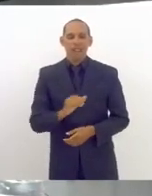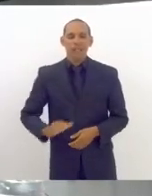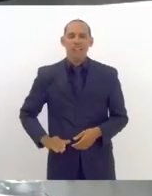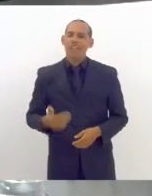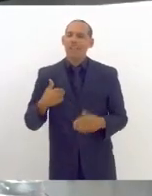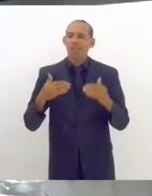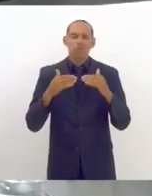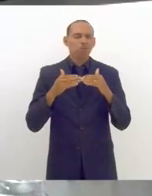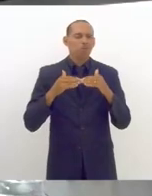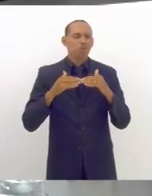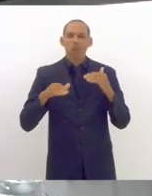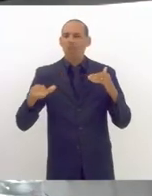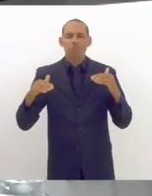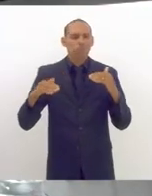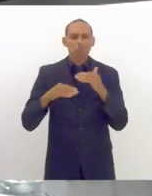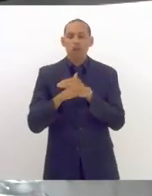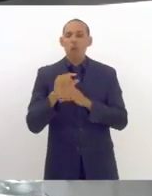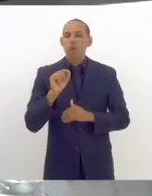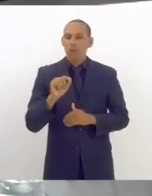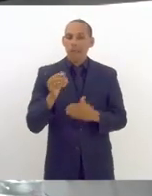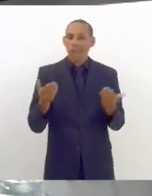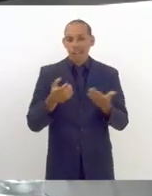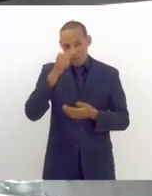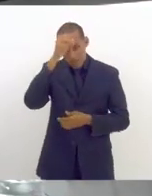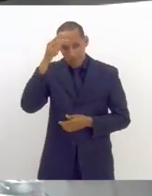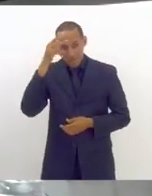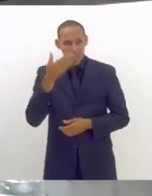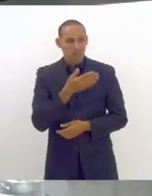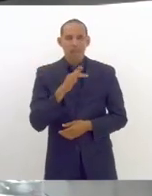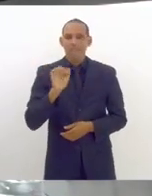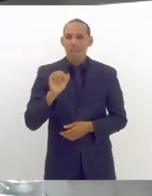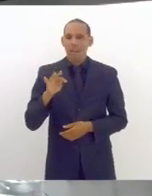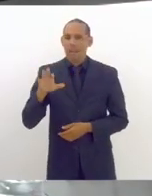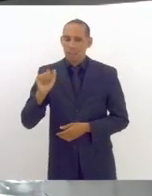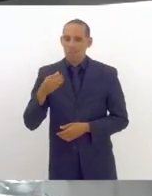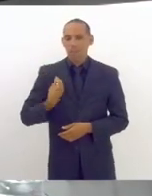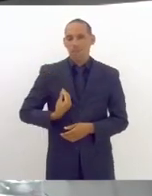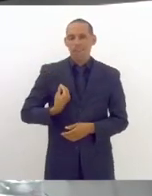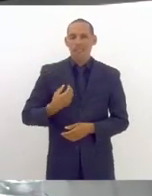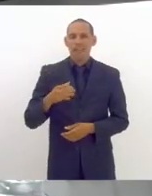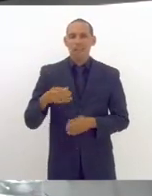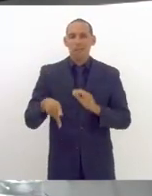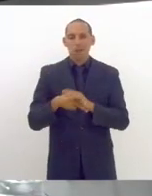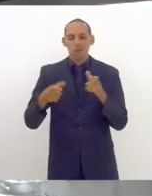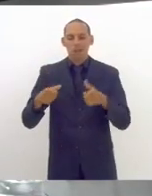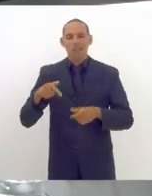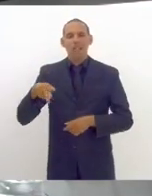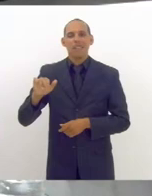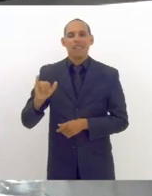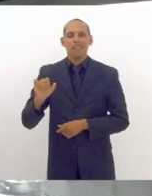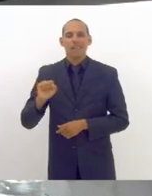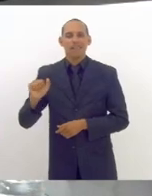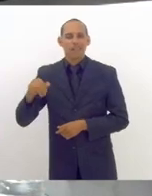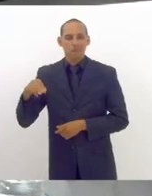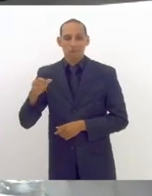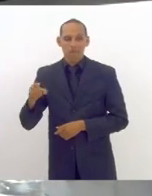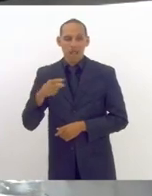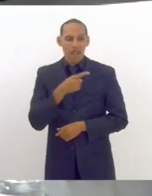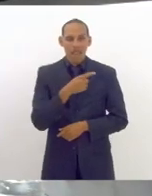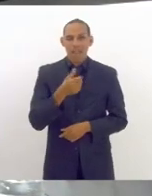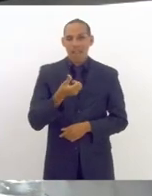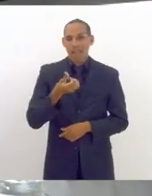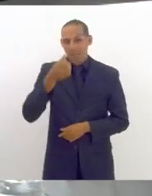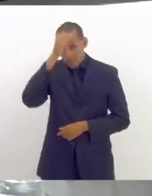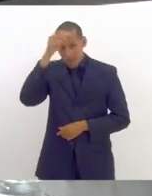discordo a sua colocação só agora prefeita Fátima de que Samuel que tá aqui presente ela levou 16 prefeitos do norte do